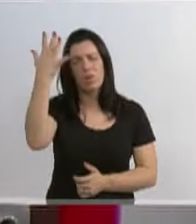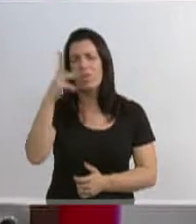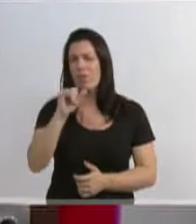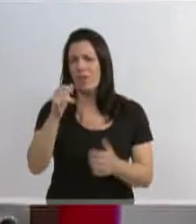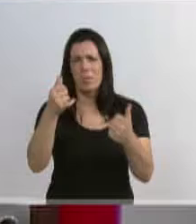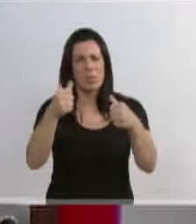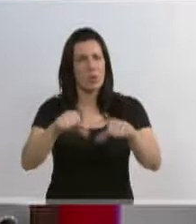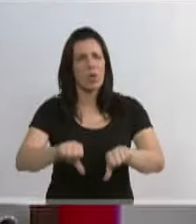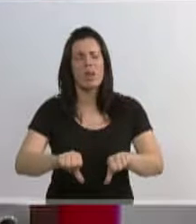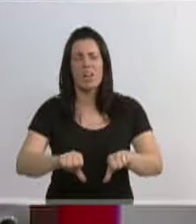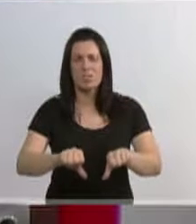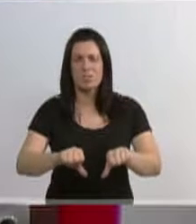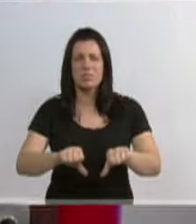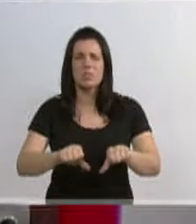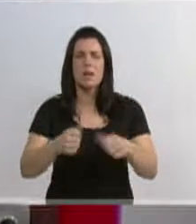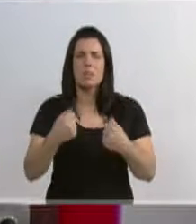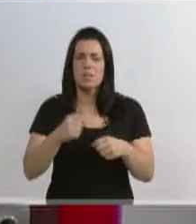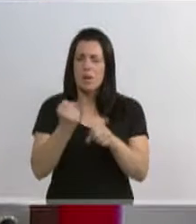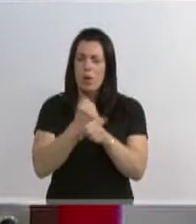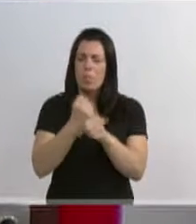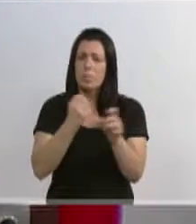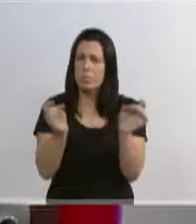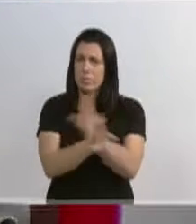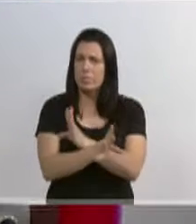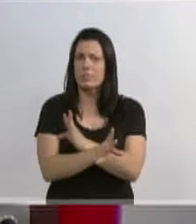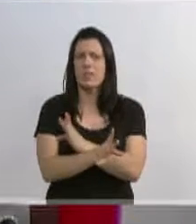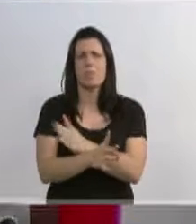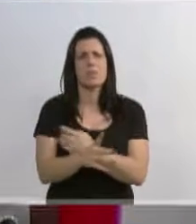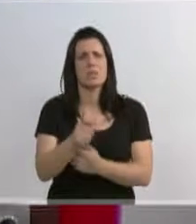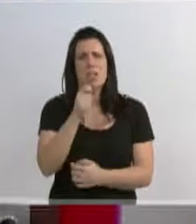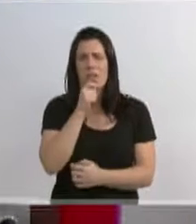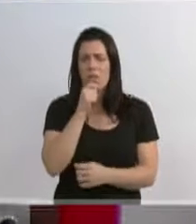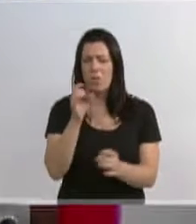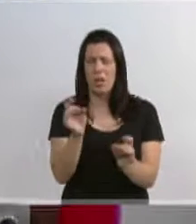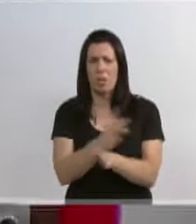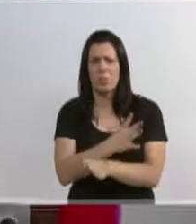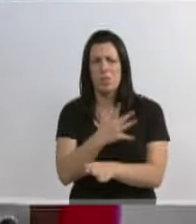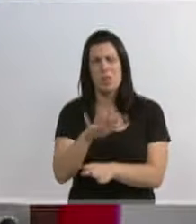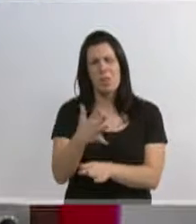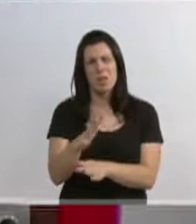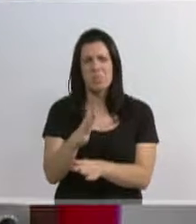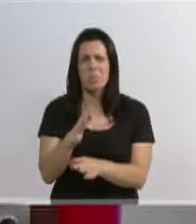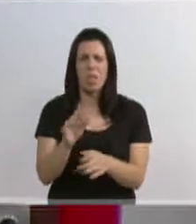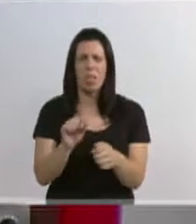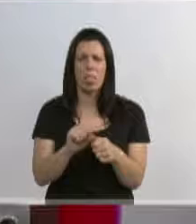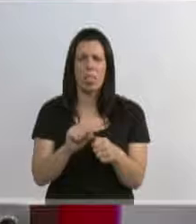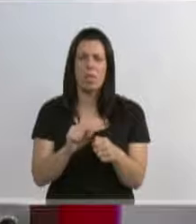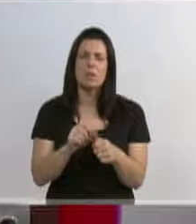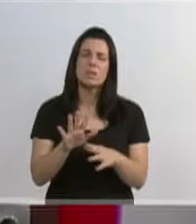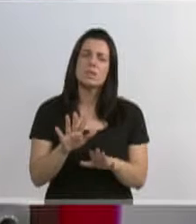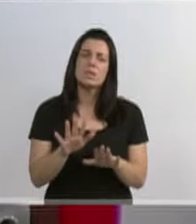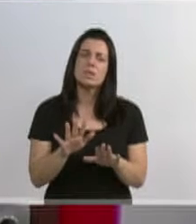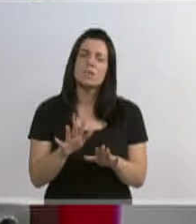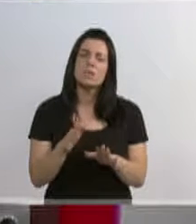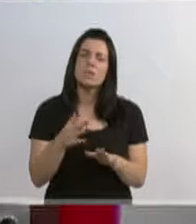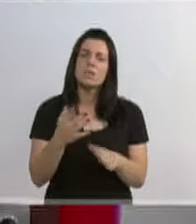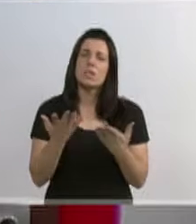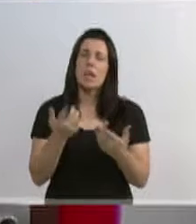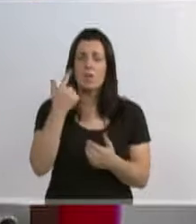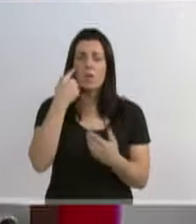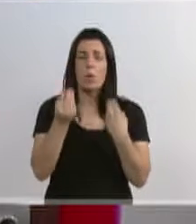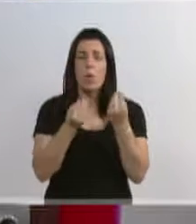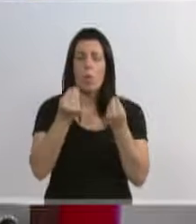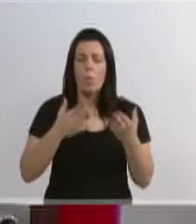obras precisam, para começar, serem concluídas, que estão mal acabadas, não foram concluídas, precisam ser concluídas. Quero ver também qual é o encaminhamento que vai ser dado